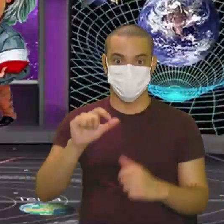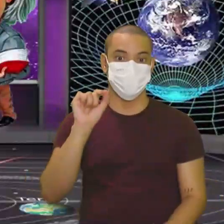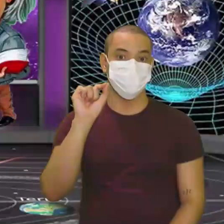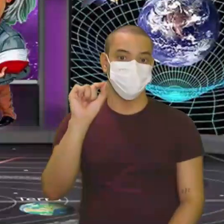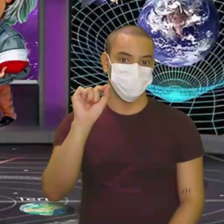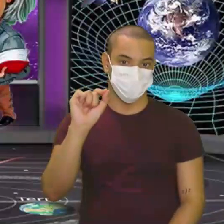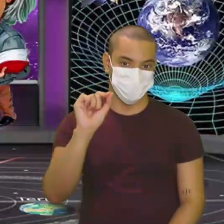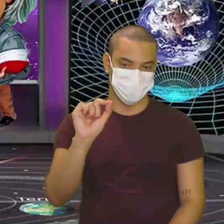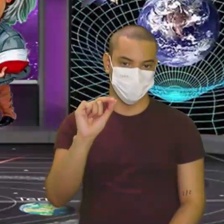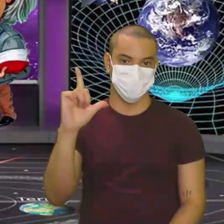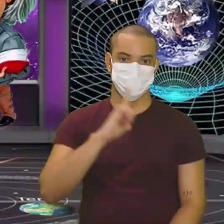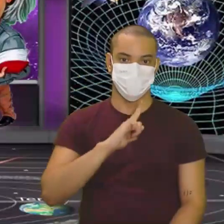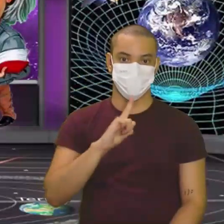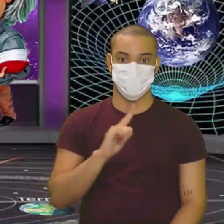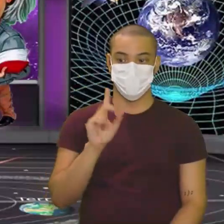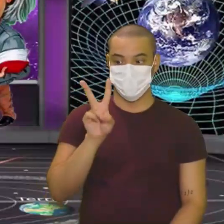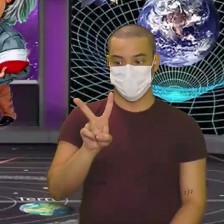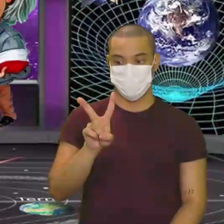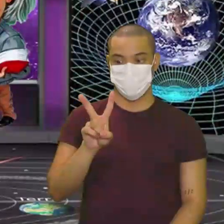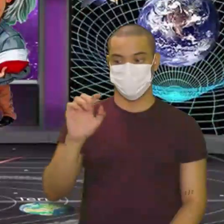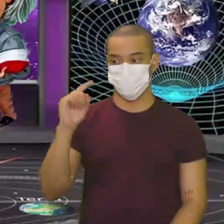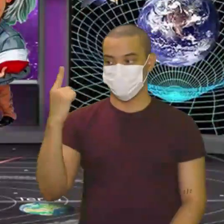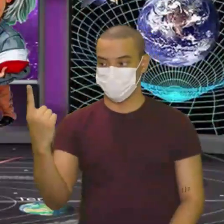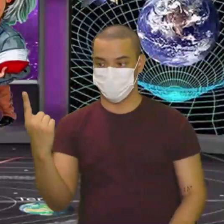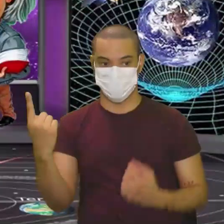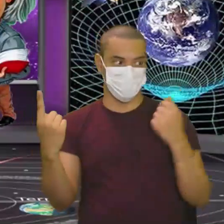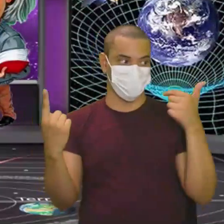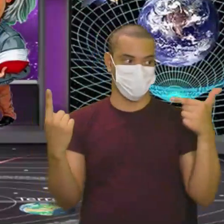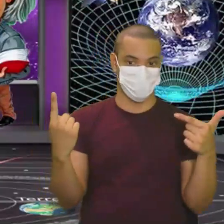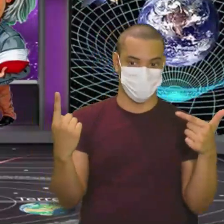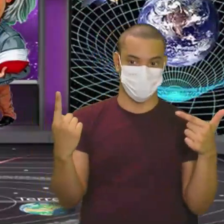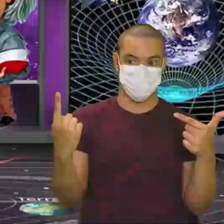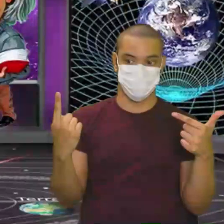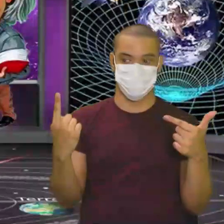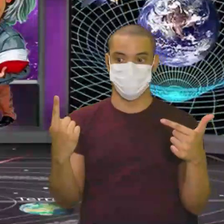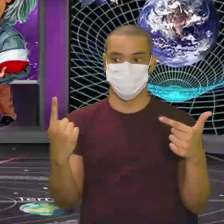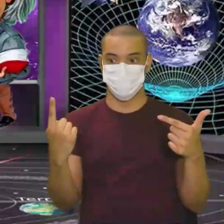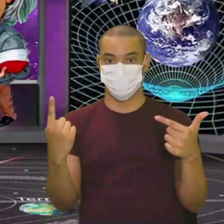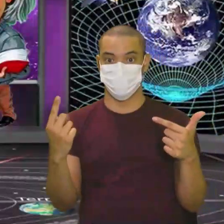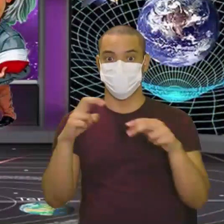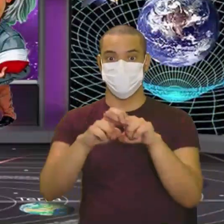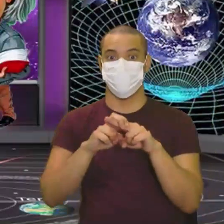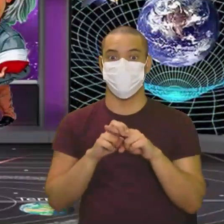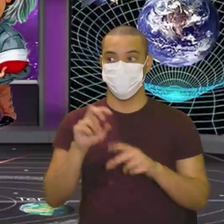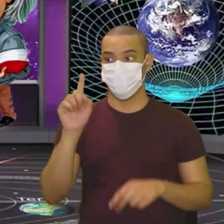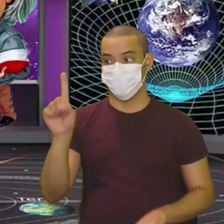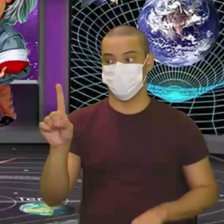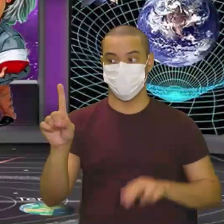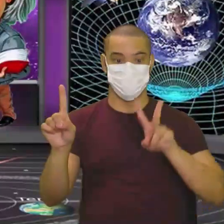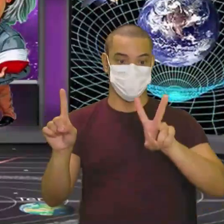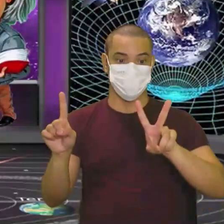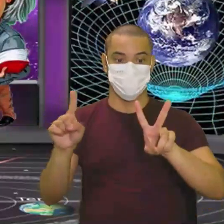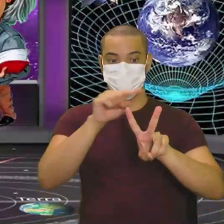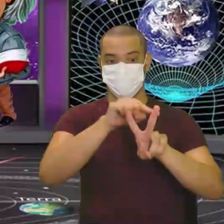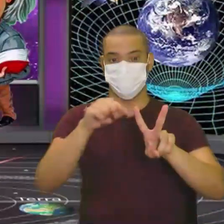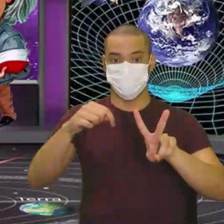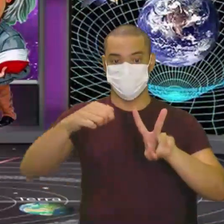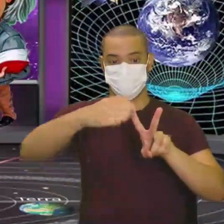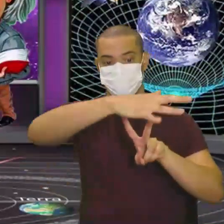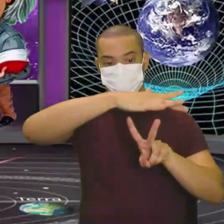só eu tô trabalhando com 2 Limas Eu tenho dois irmãos cada irmã desse ele vai gerar um campo magnético